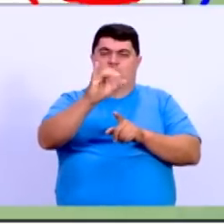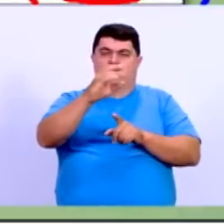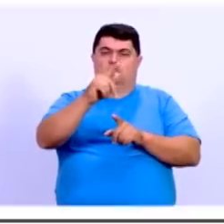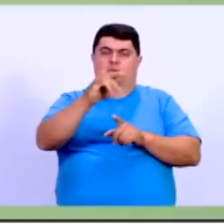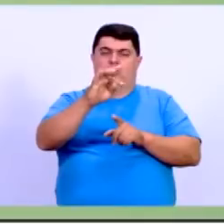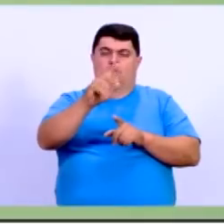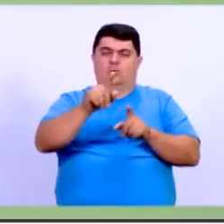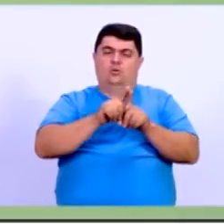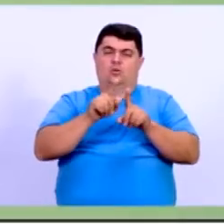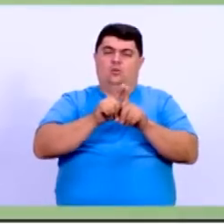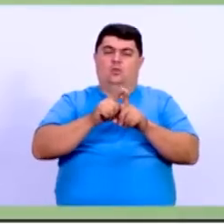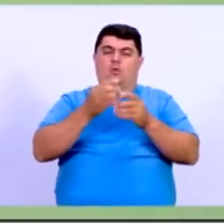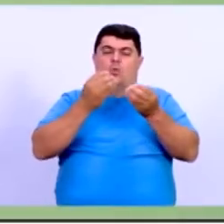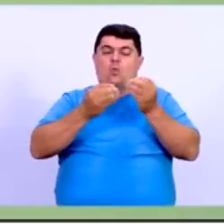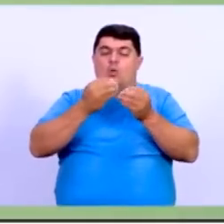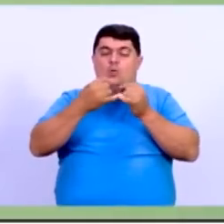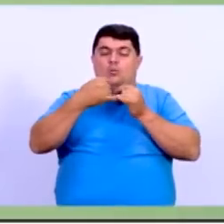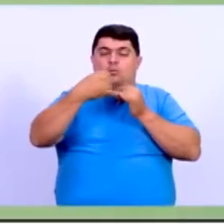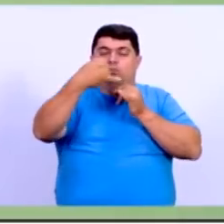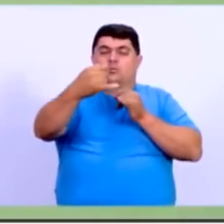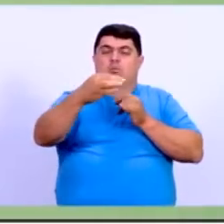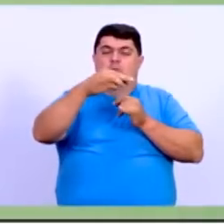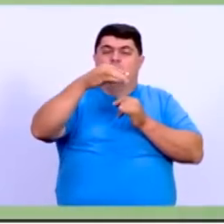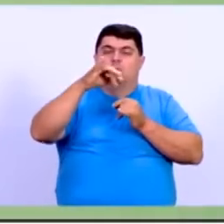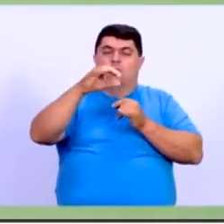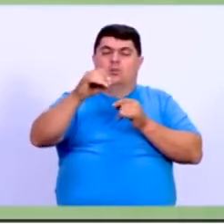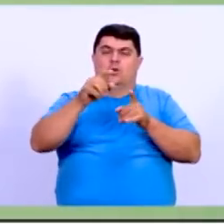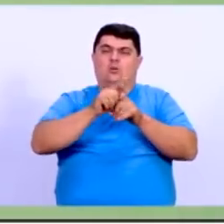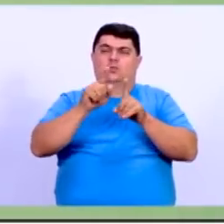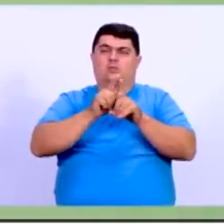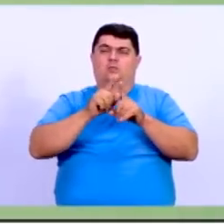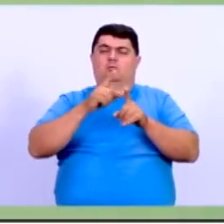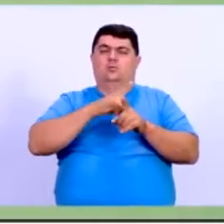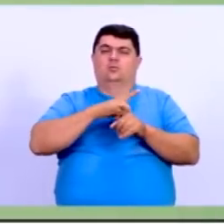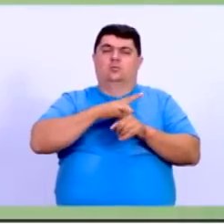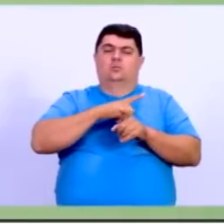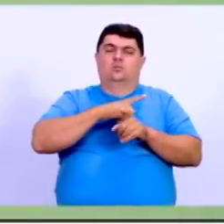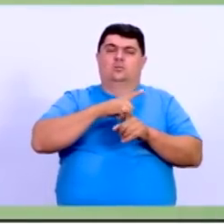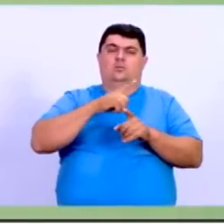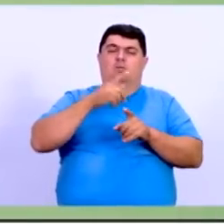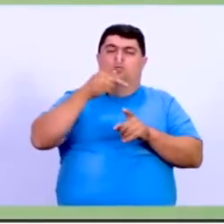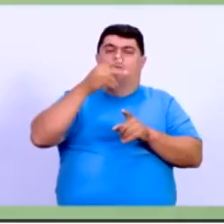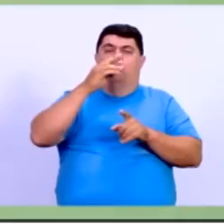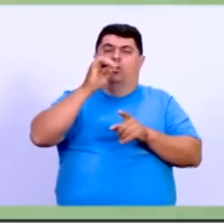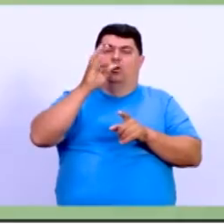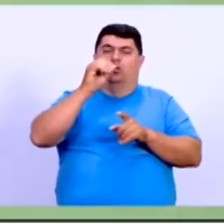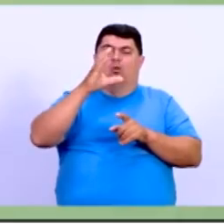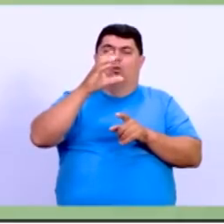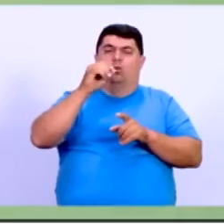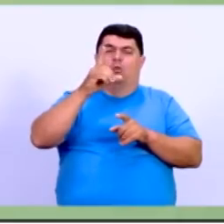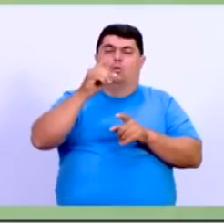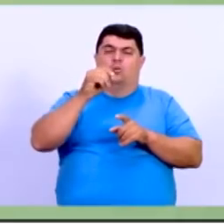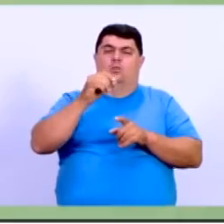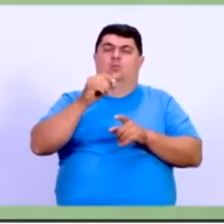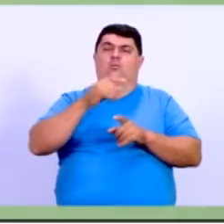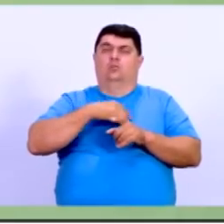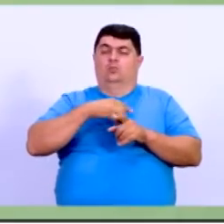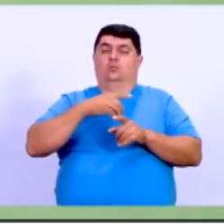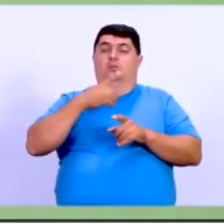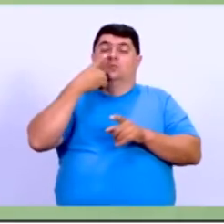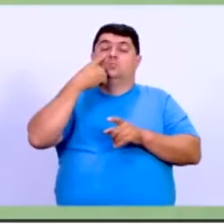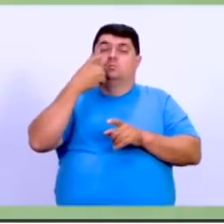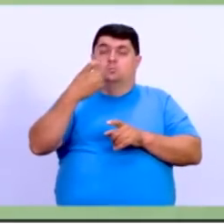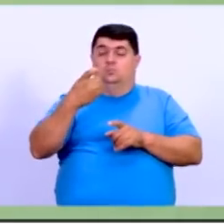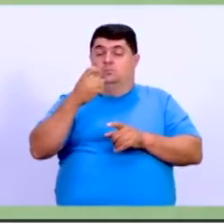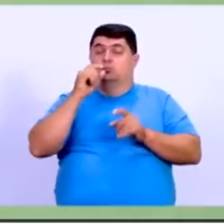né? Muito bem, pessoal. E aí nós vamos pegar e tratar aqui agora do sentido da transmissão de dados. Isso aqui é interessante, olha.